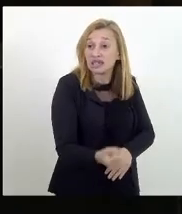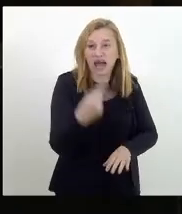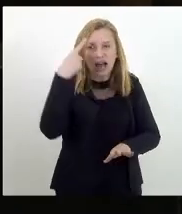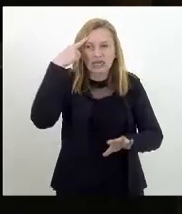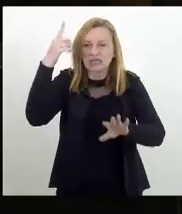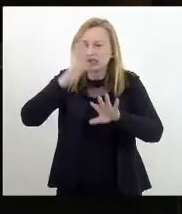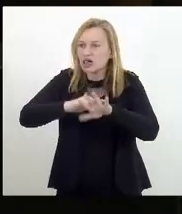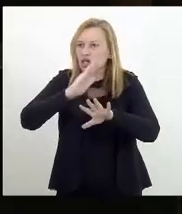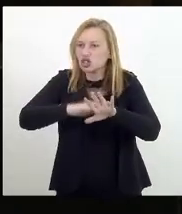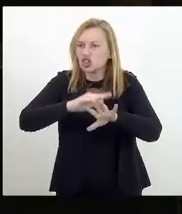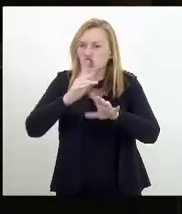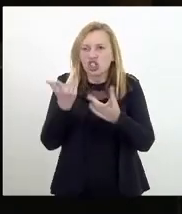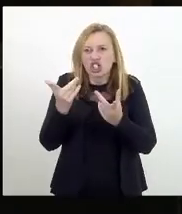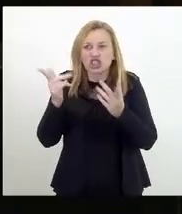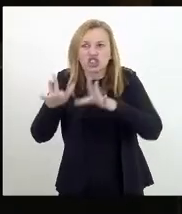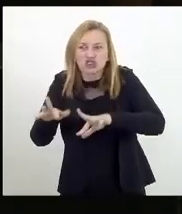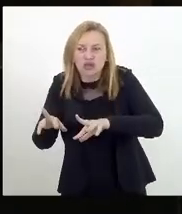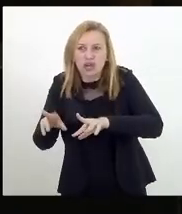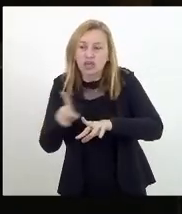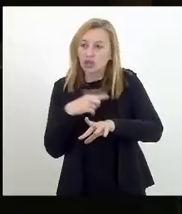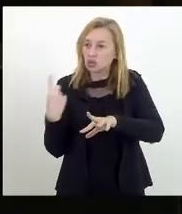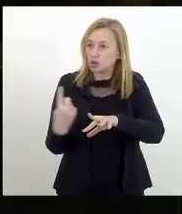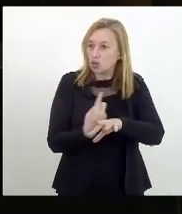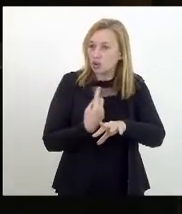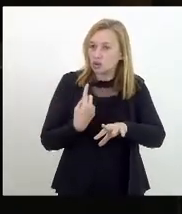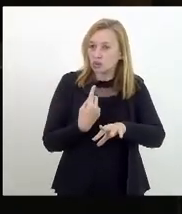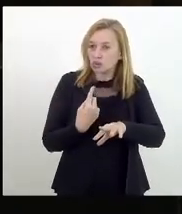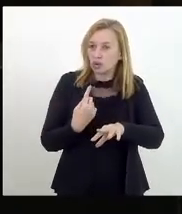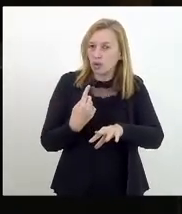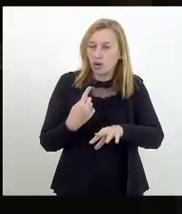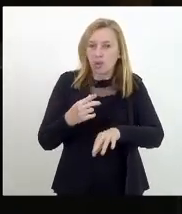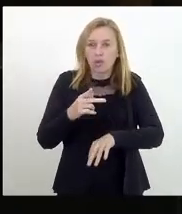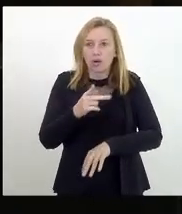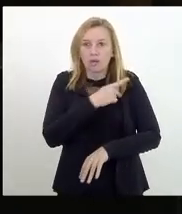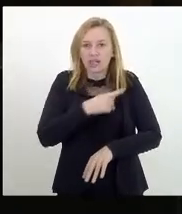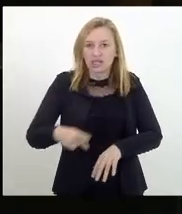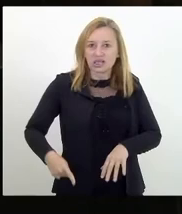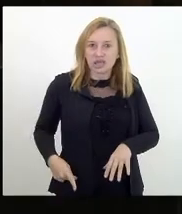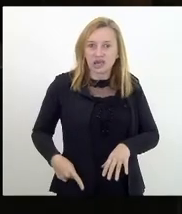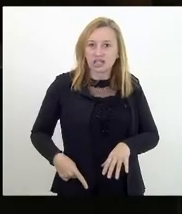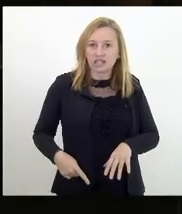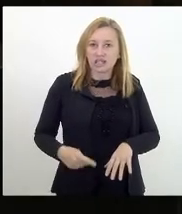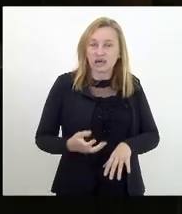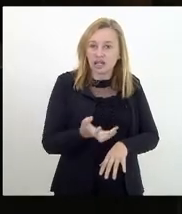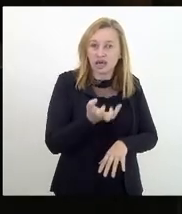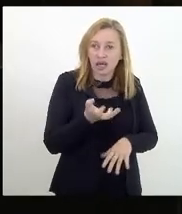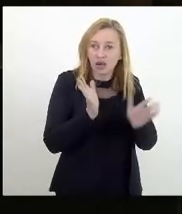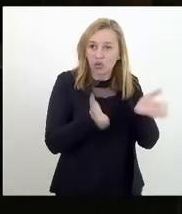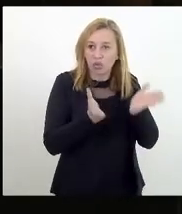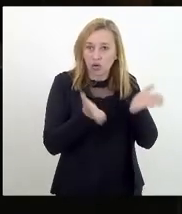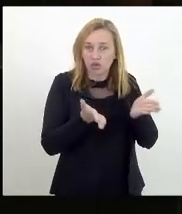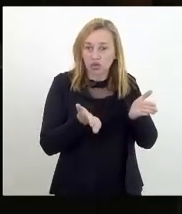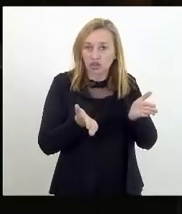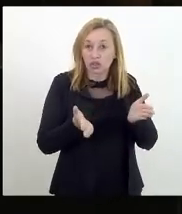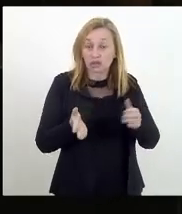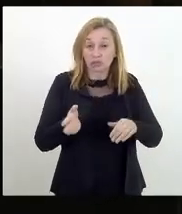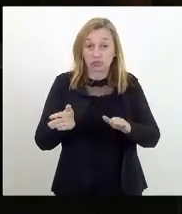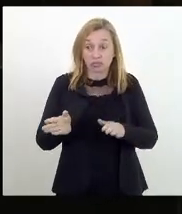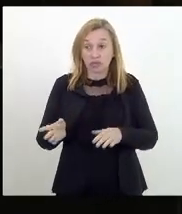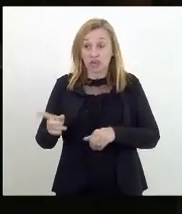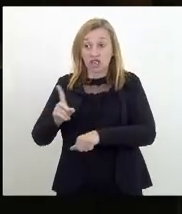totalmente diferente daquelas que o nosso Presidente defende hoje e estão passando por situações dificílimas